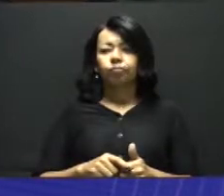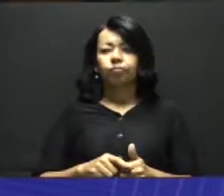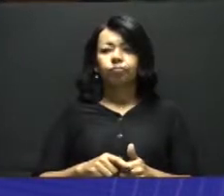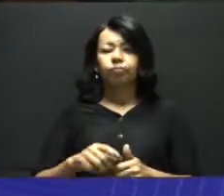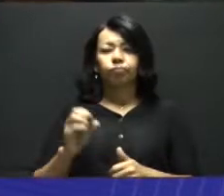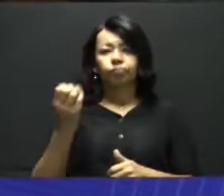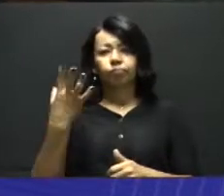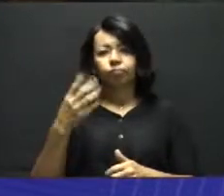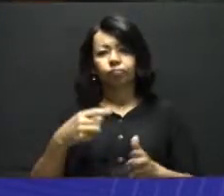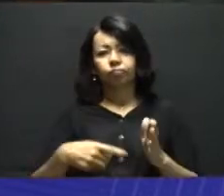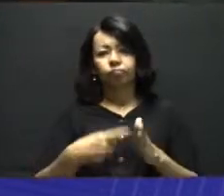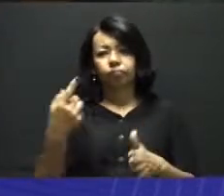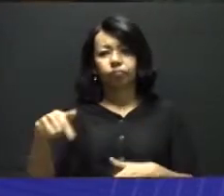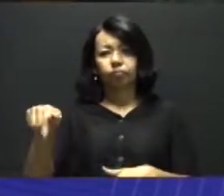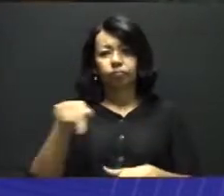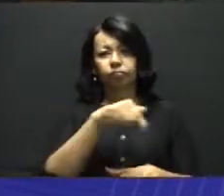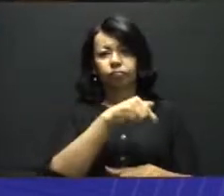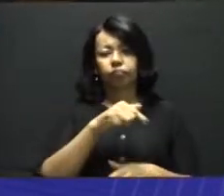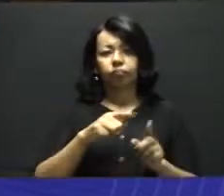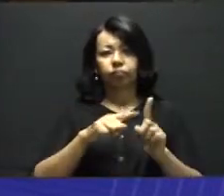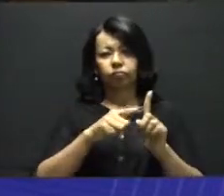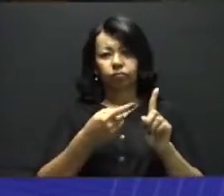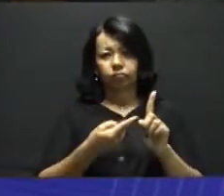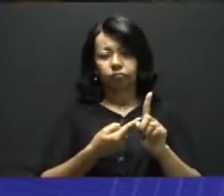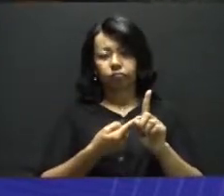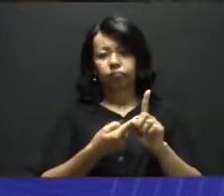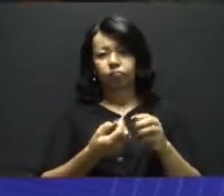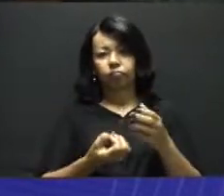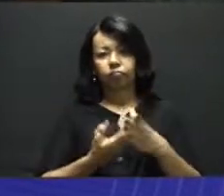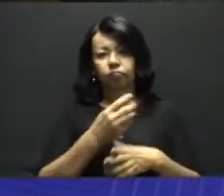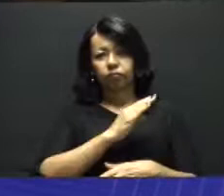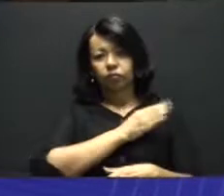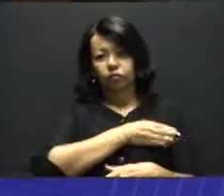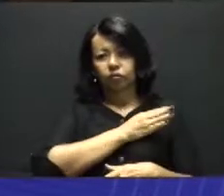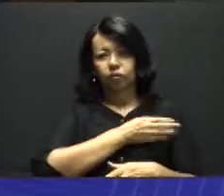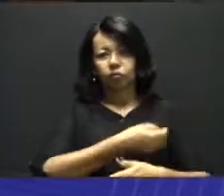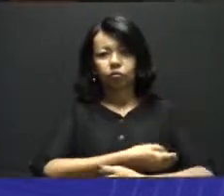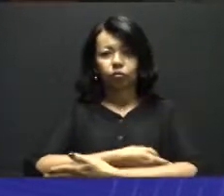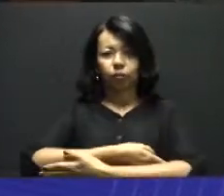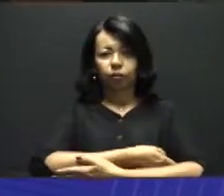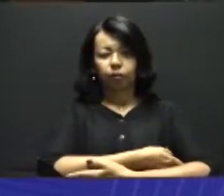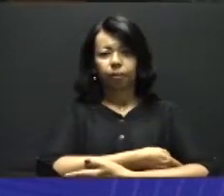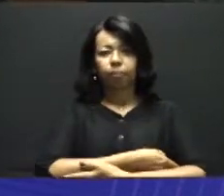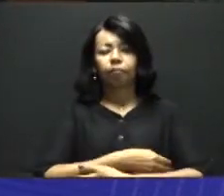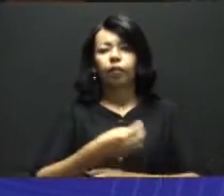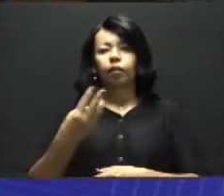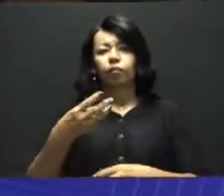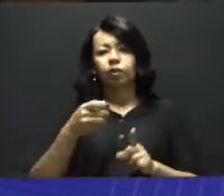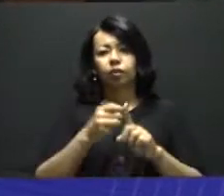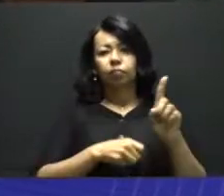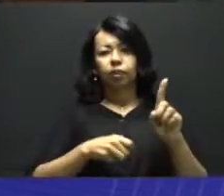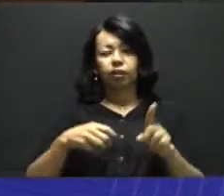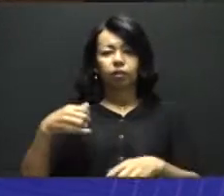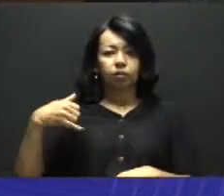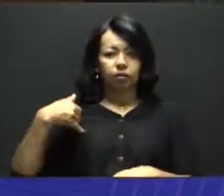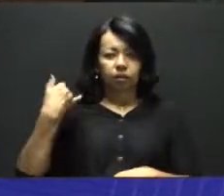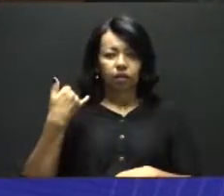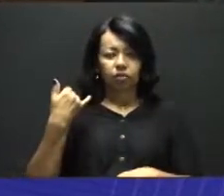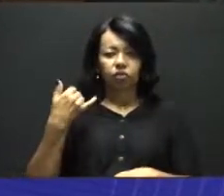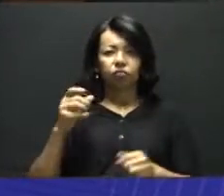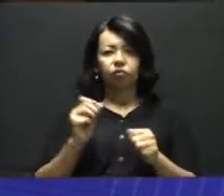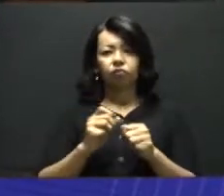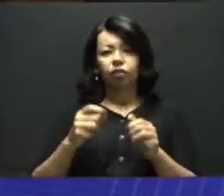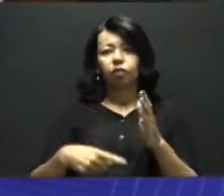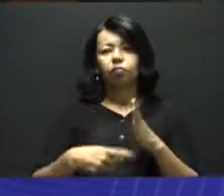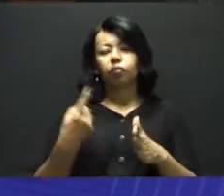semanas de gestação quando se forma o coração do bebê aos três meses de idade foi realizada a